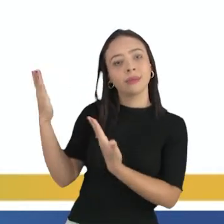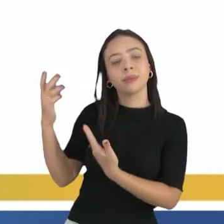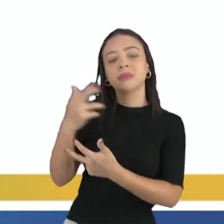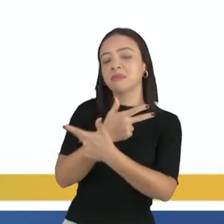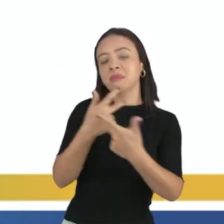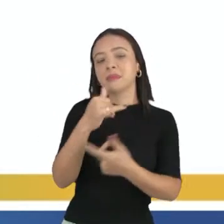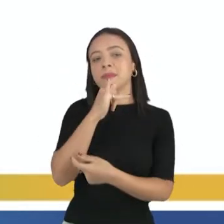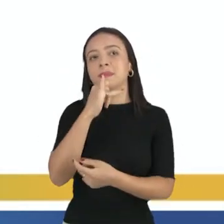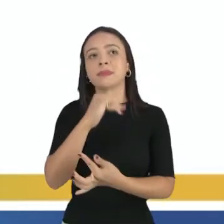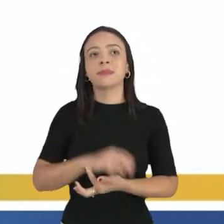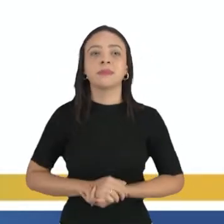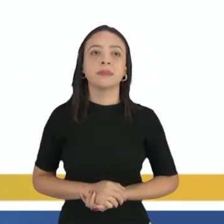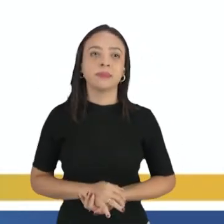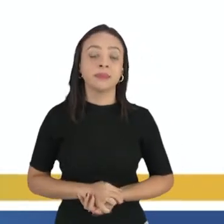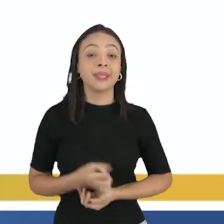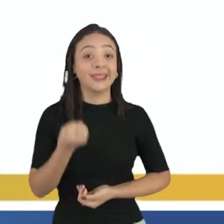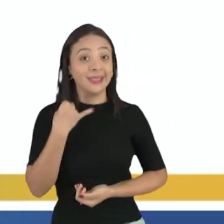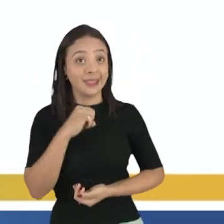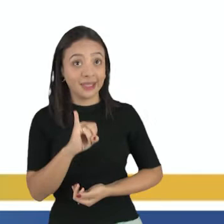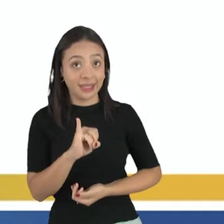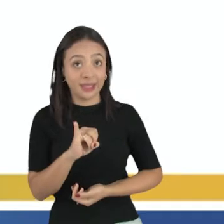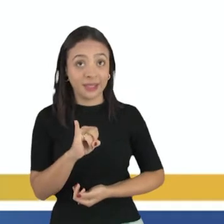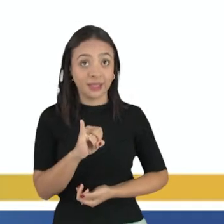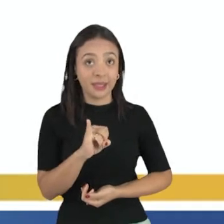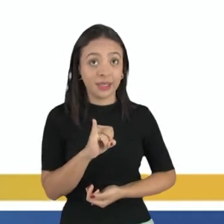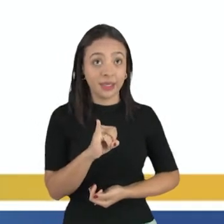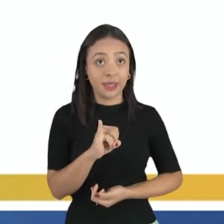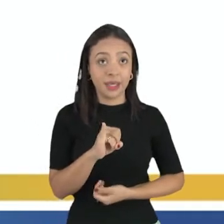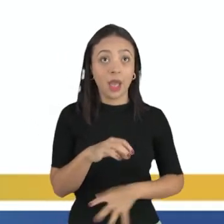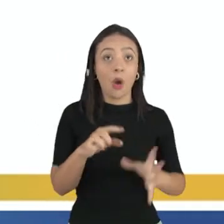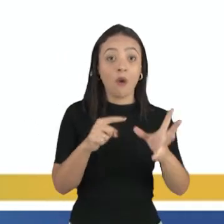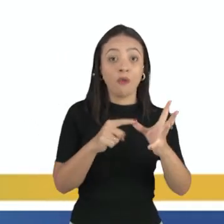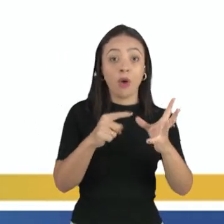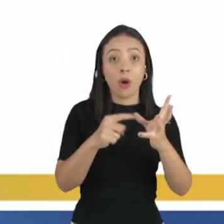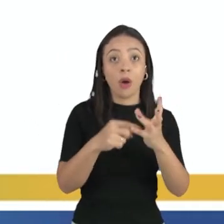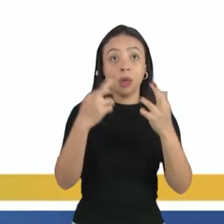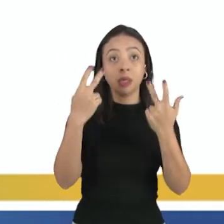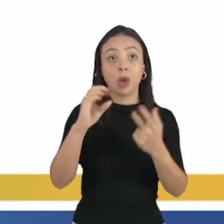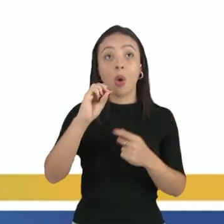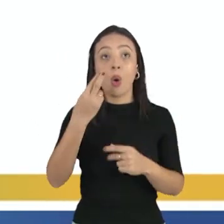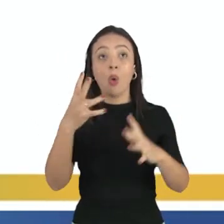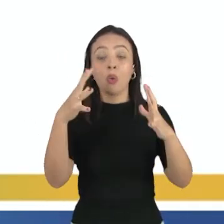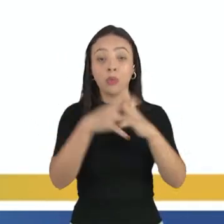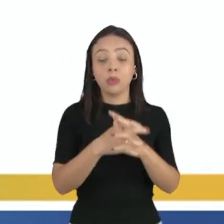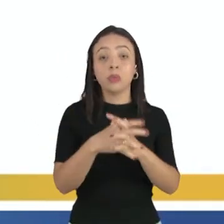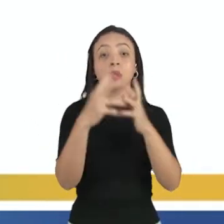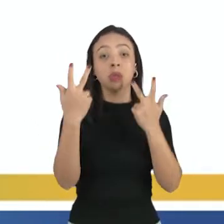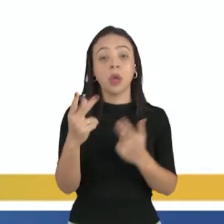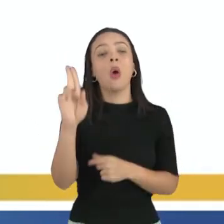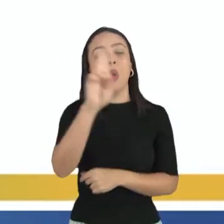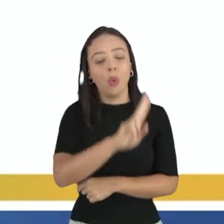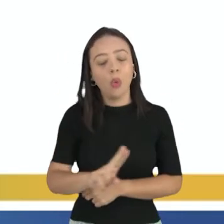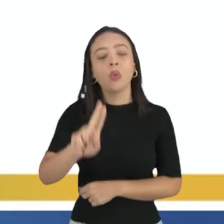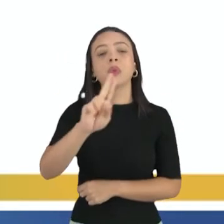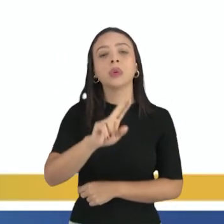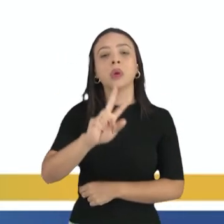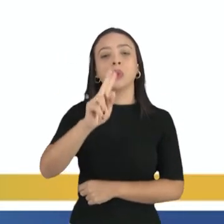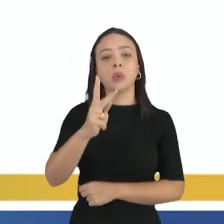subresistente, ok? Quando vogais forem vogais iguais ou consoantes iguais, utiliza o hífen.